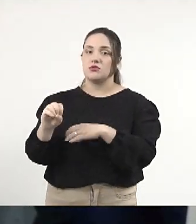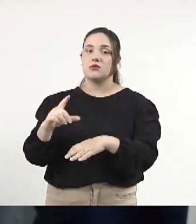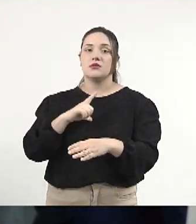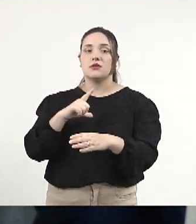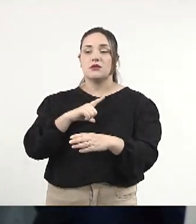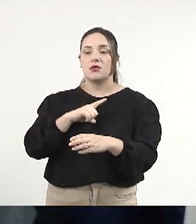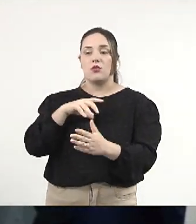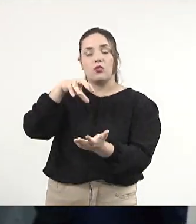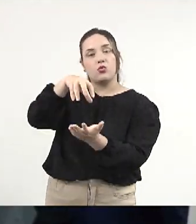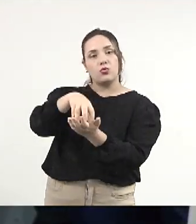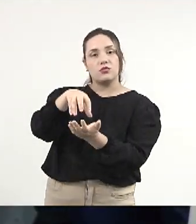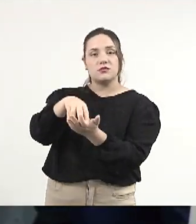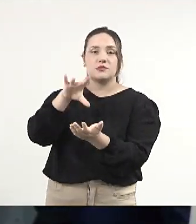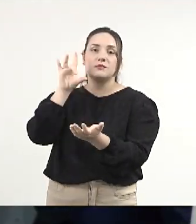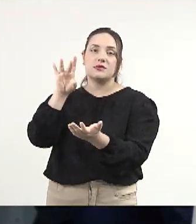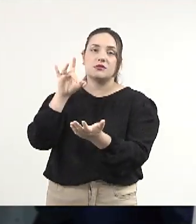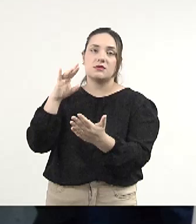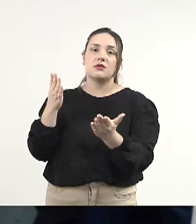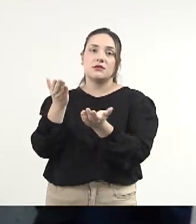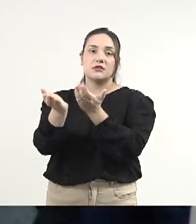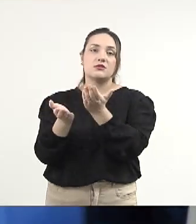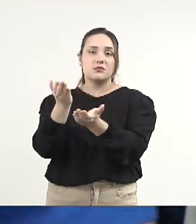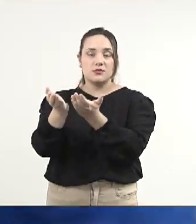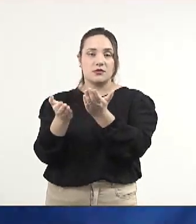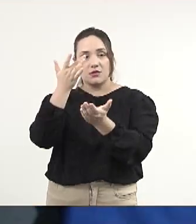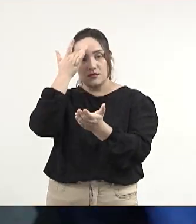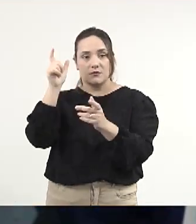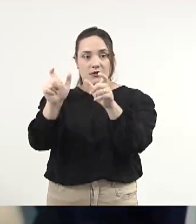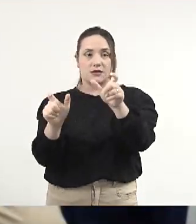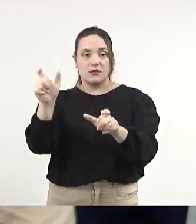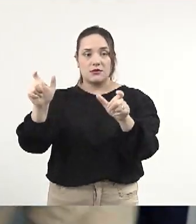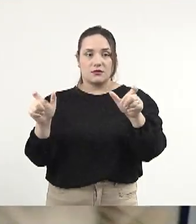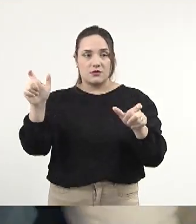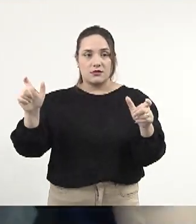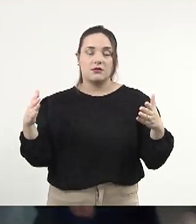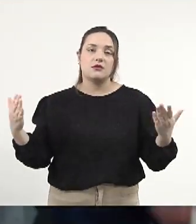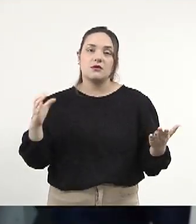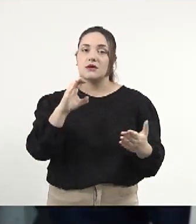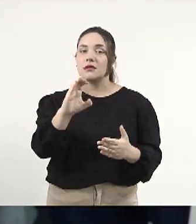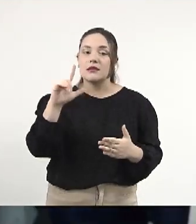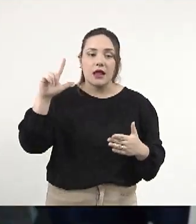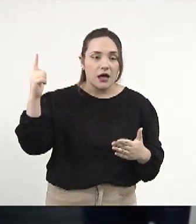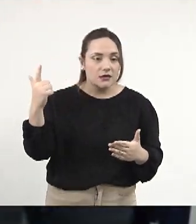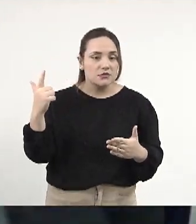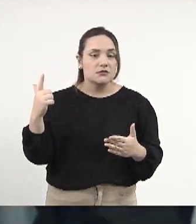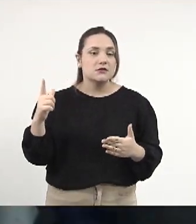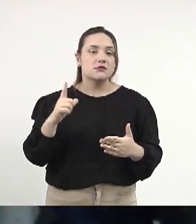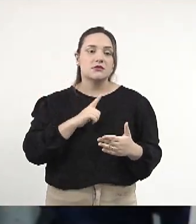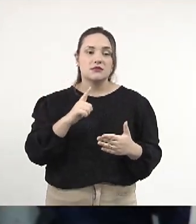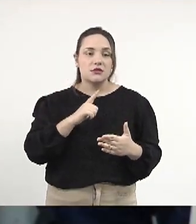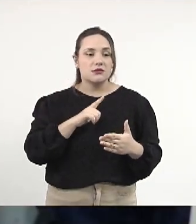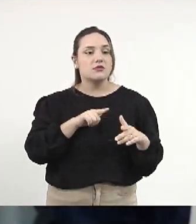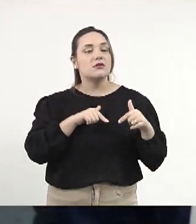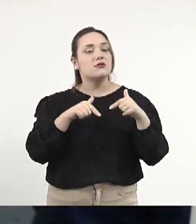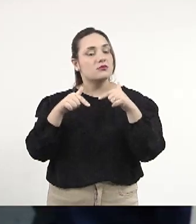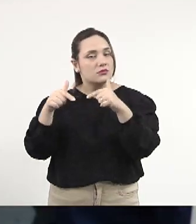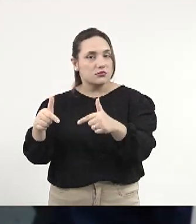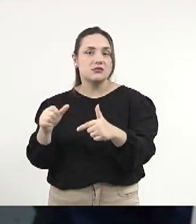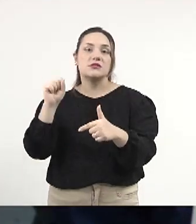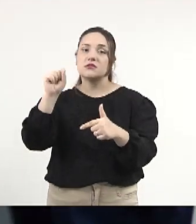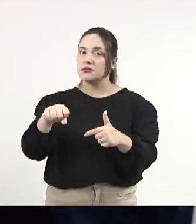núcleo específico para tratamento dessas pessoas. Agora, é óbvio que nós estamos num pleito eleitoral e as demandas